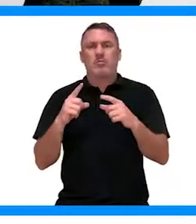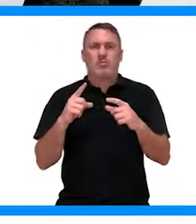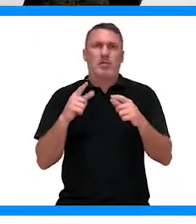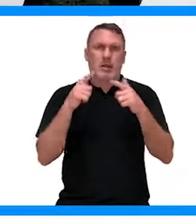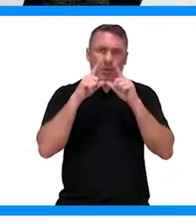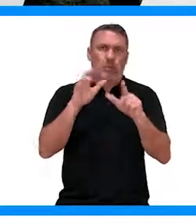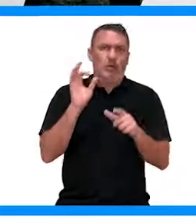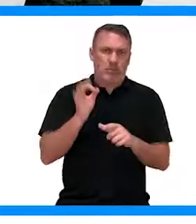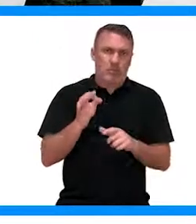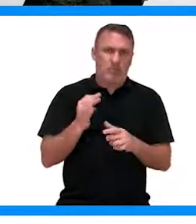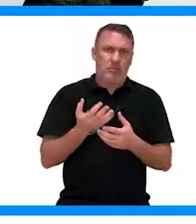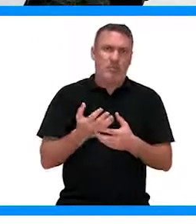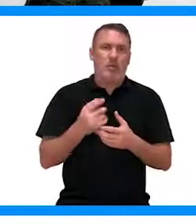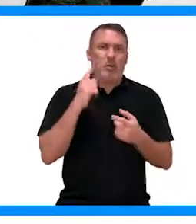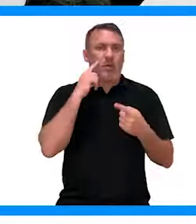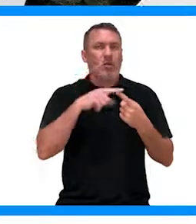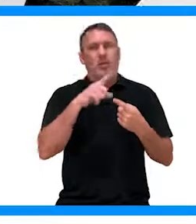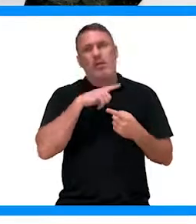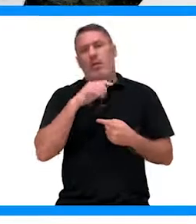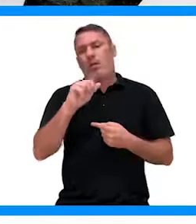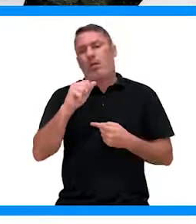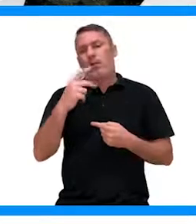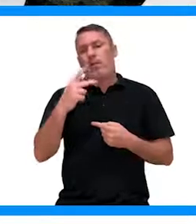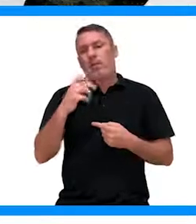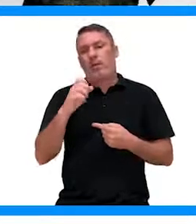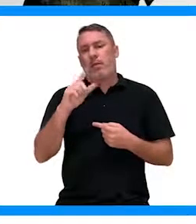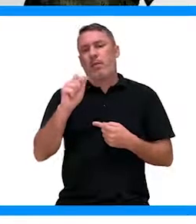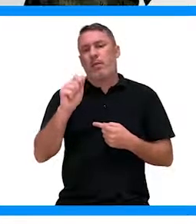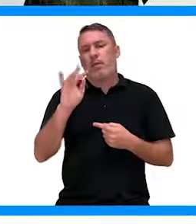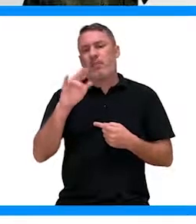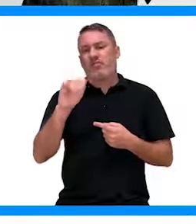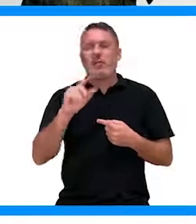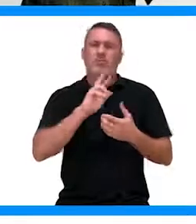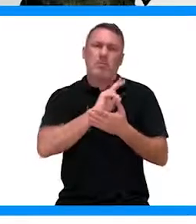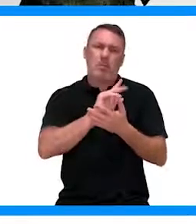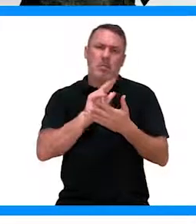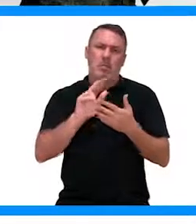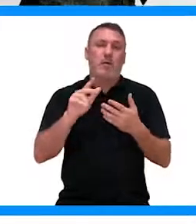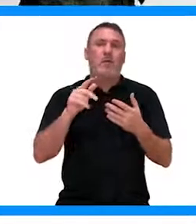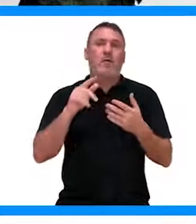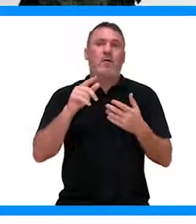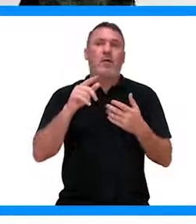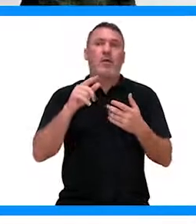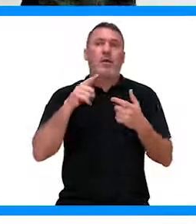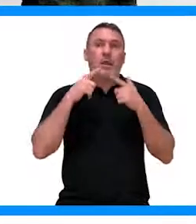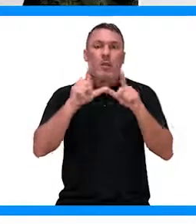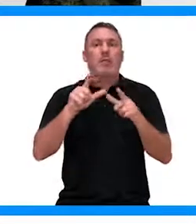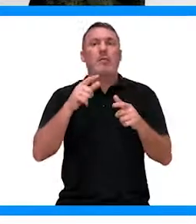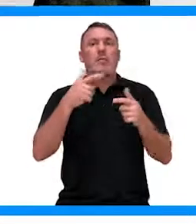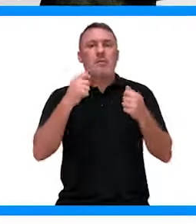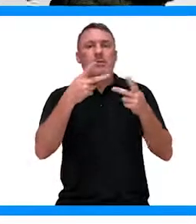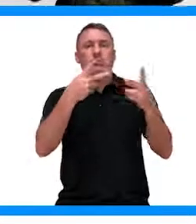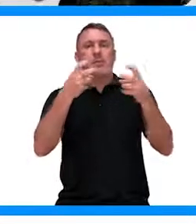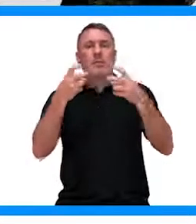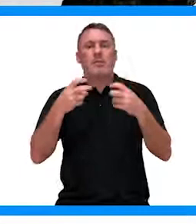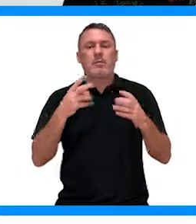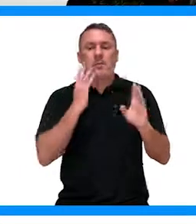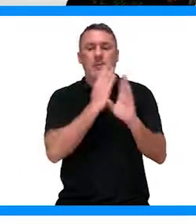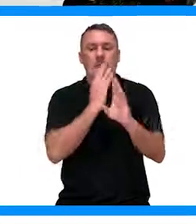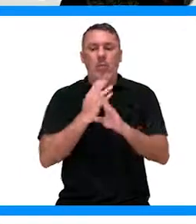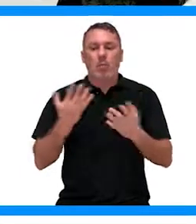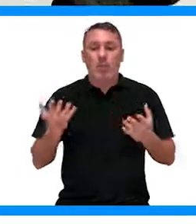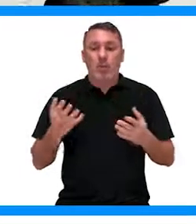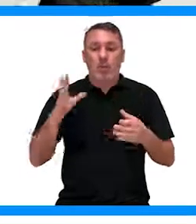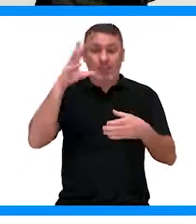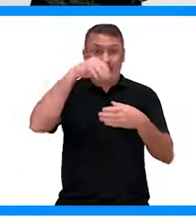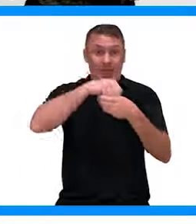linguagem aqui, falando da apelativa ou de qualquer outra. Essas funções da linguagem é que a gente tem que